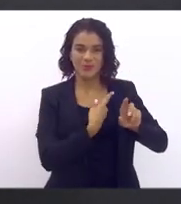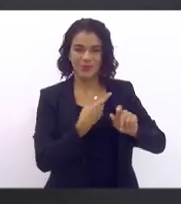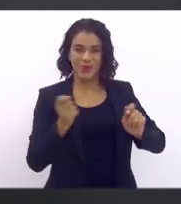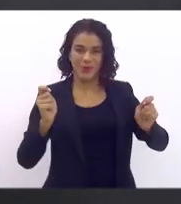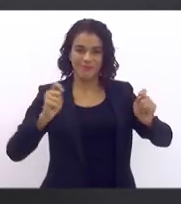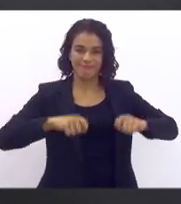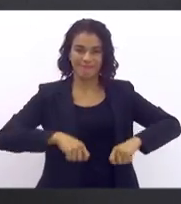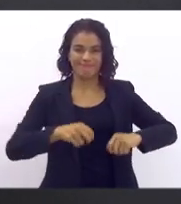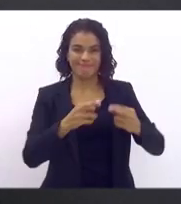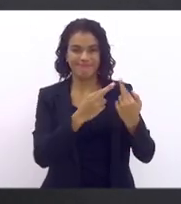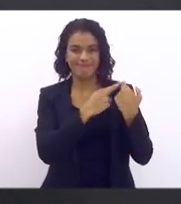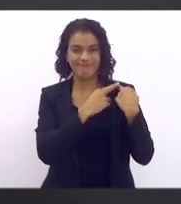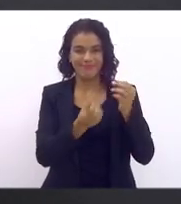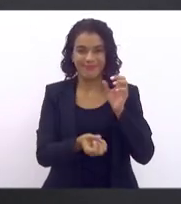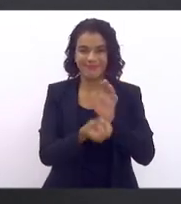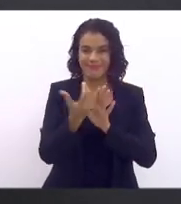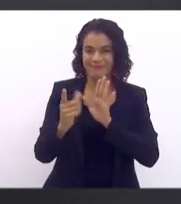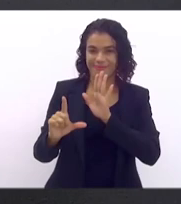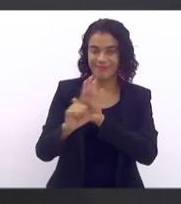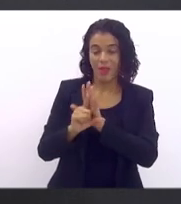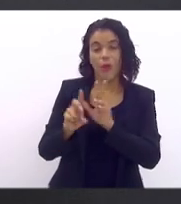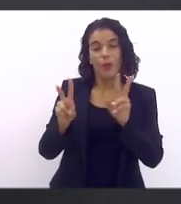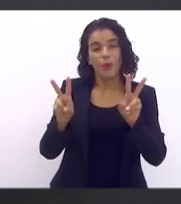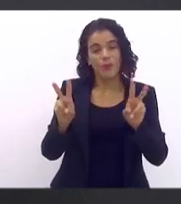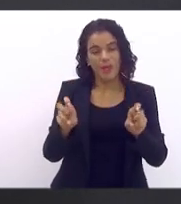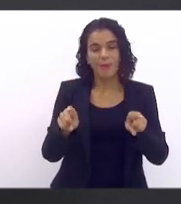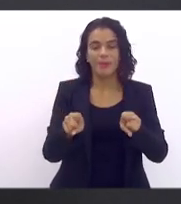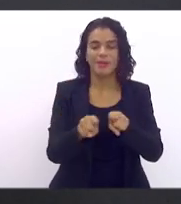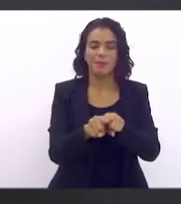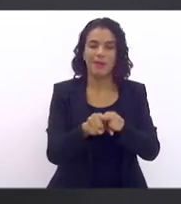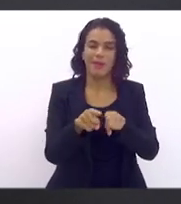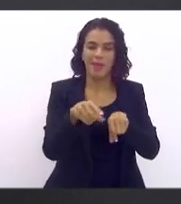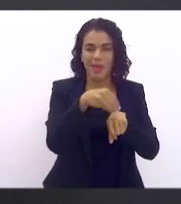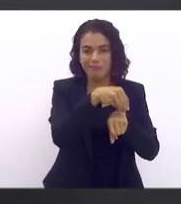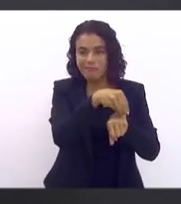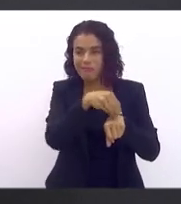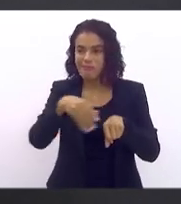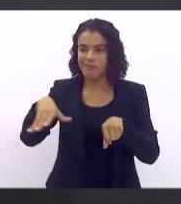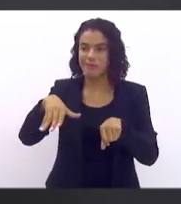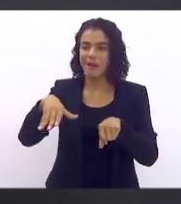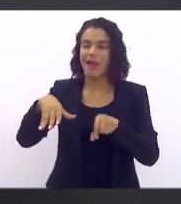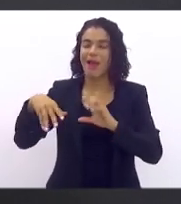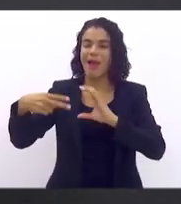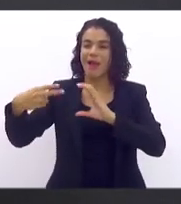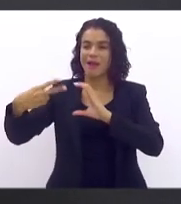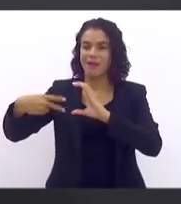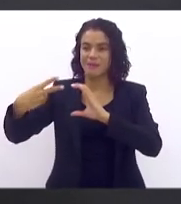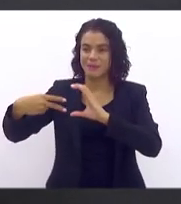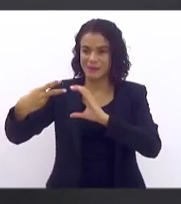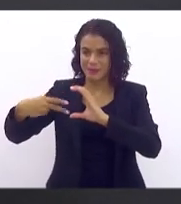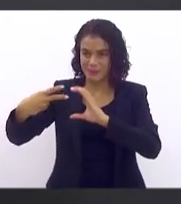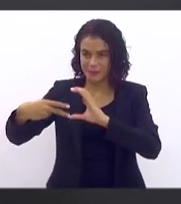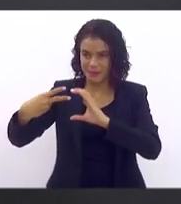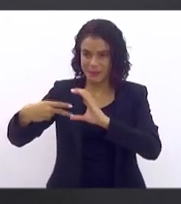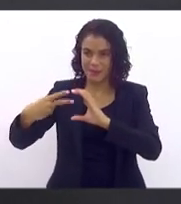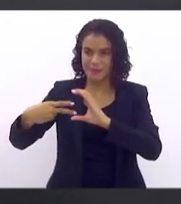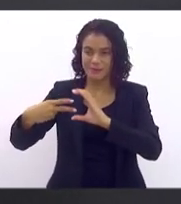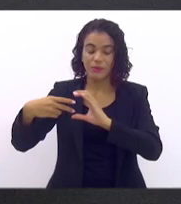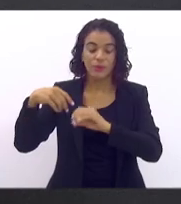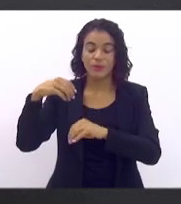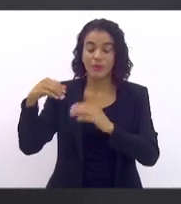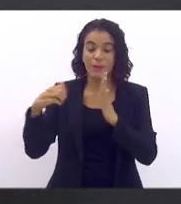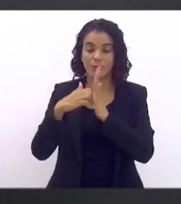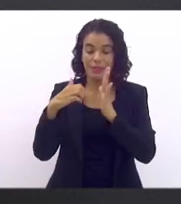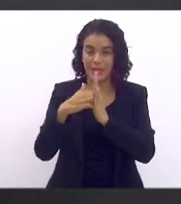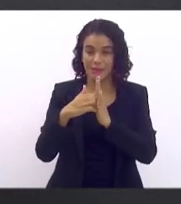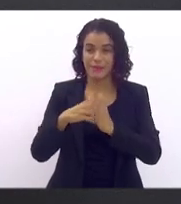do legislar, esse tema é também encaminhado à Câmara dos Deputados, o resultado dessa CPI. Então, acho